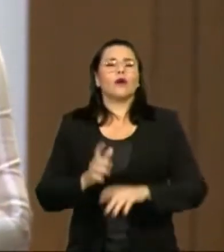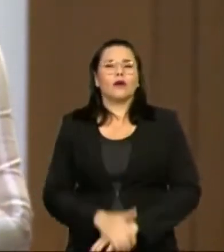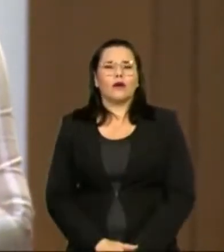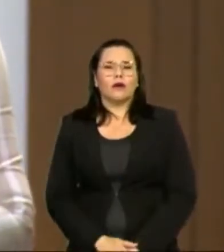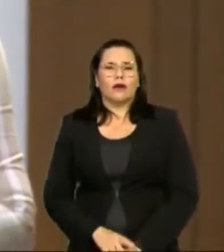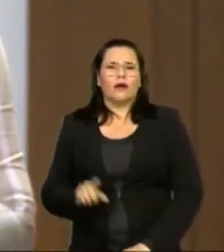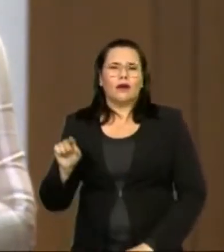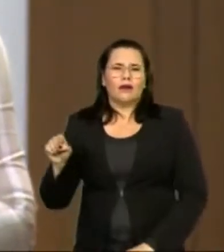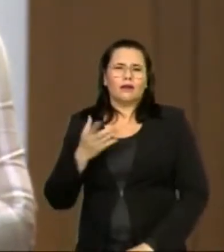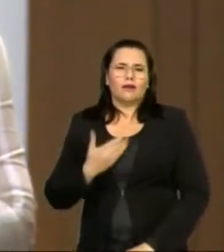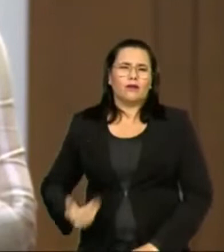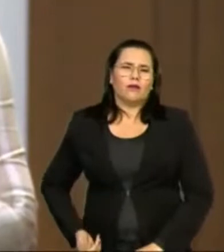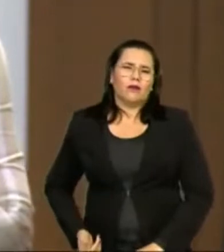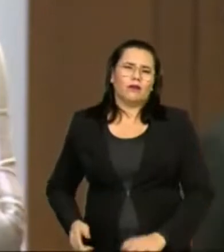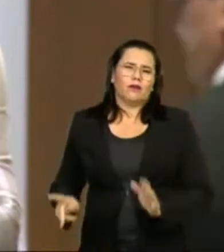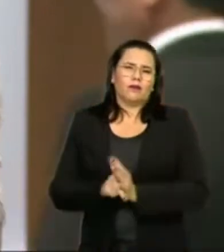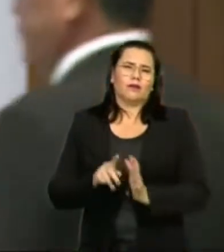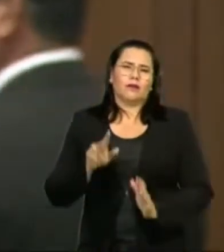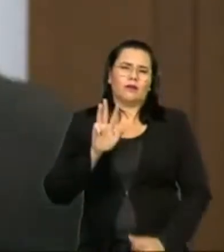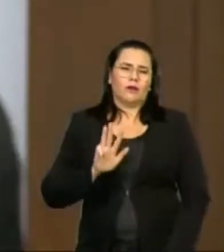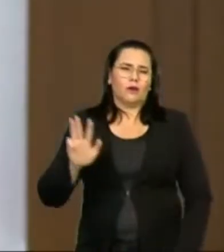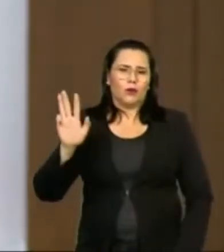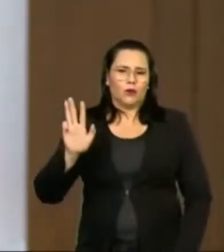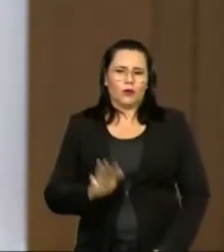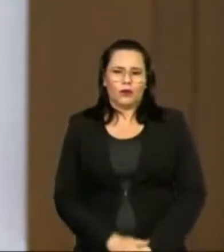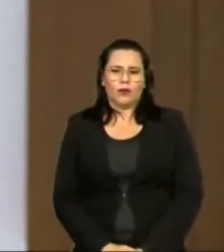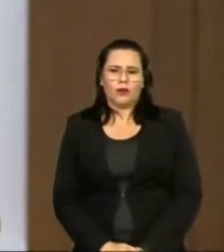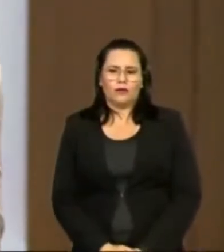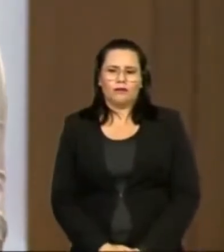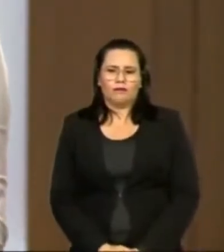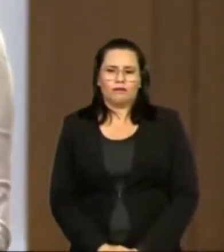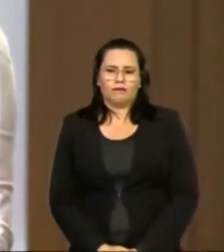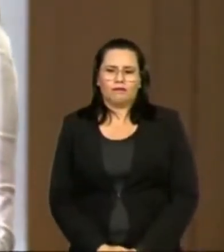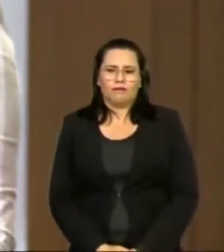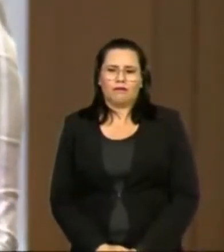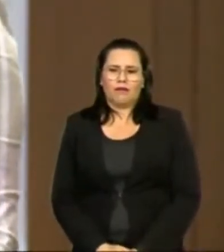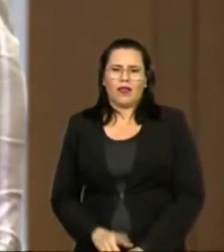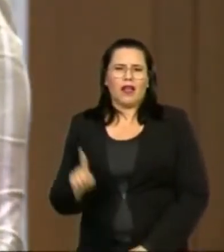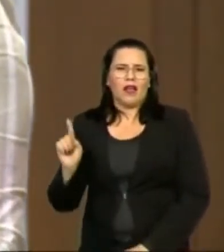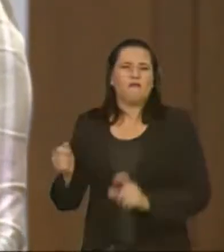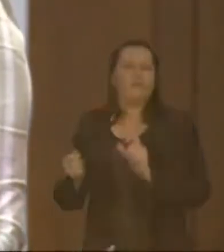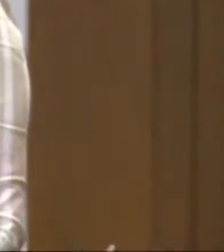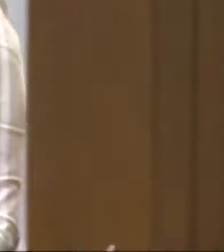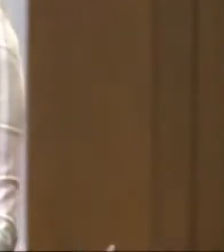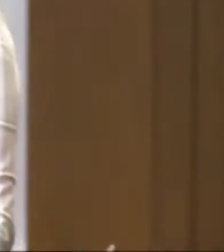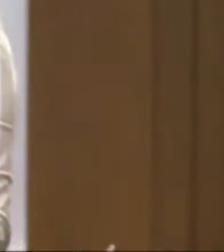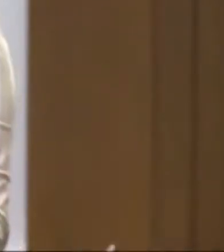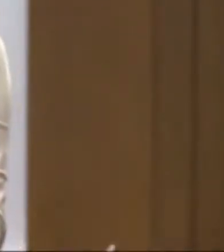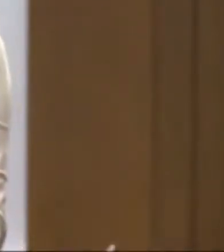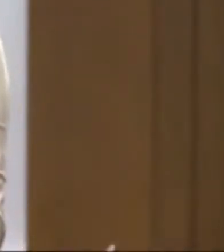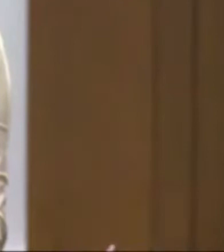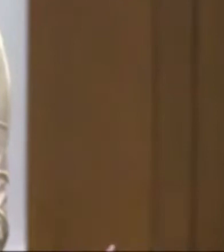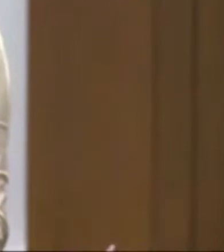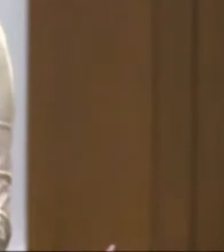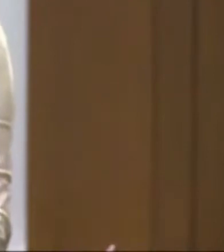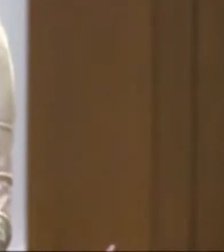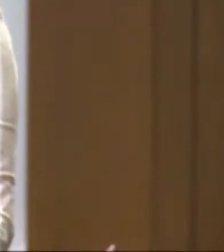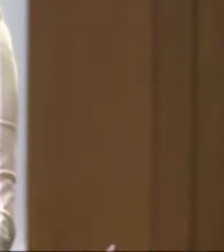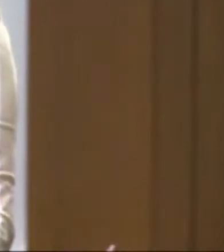Lula. O que ele fez conosco, ao povo cristão, dessa